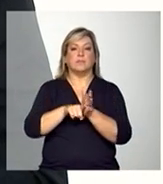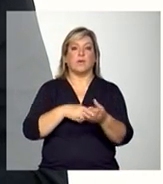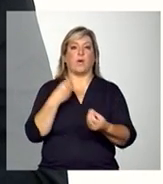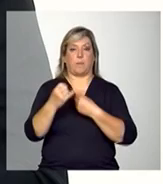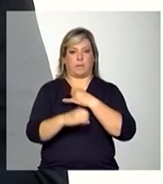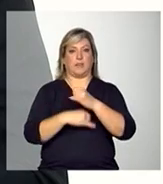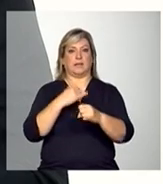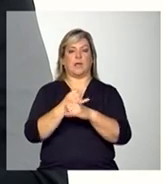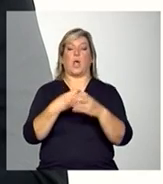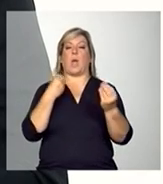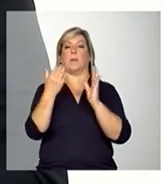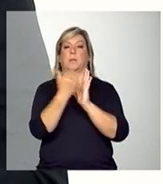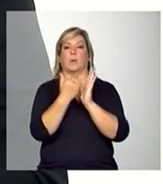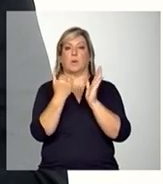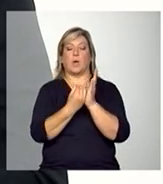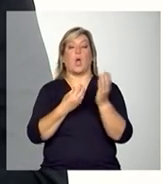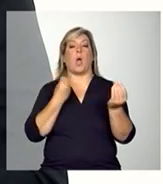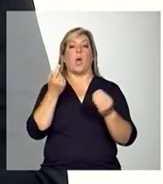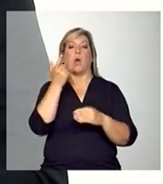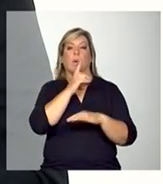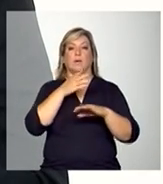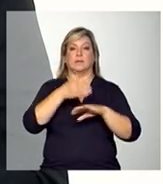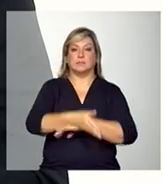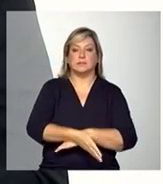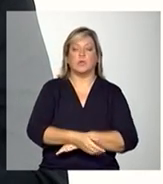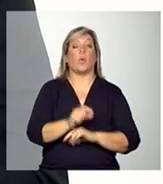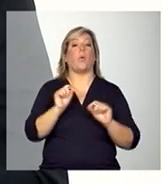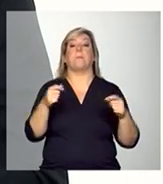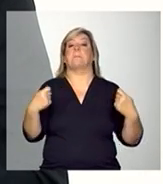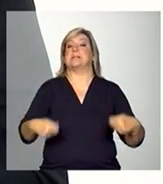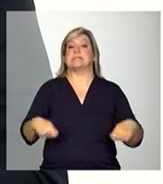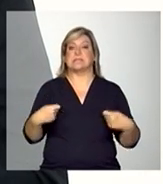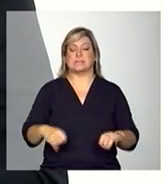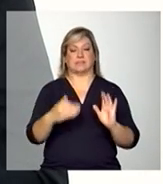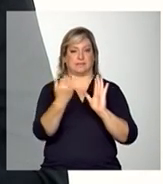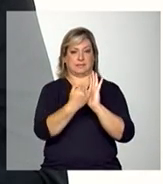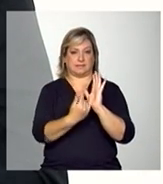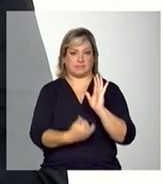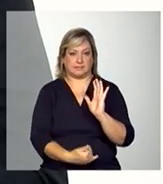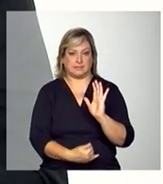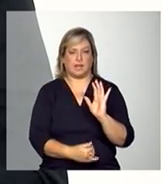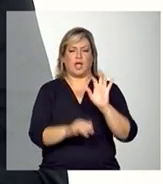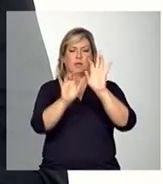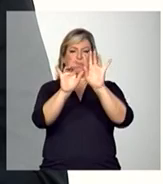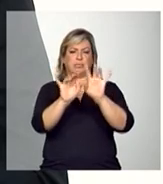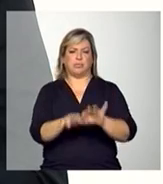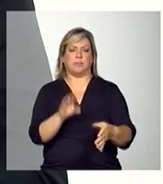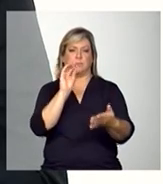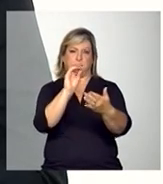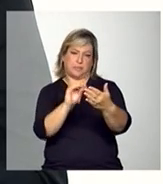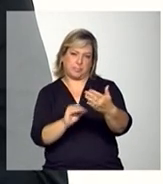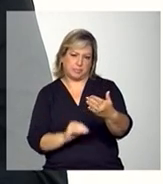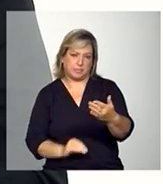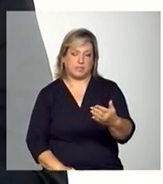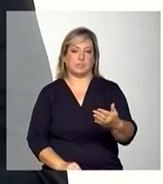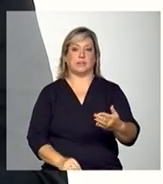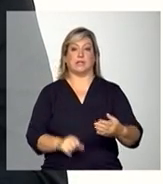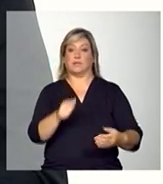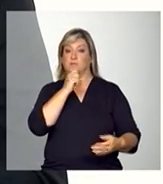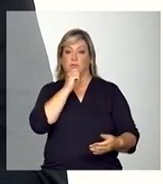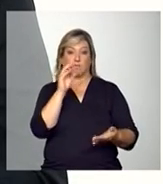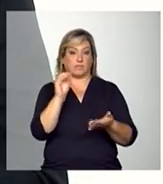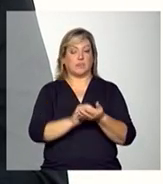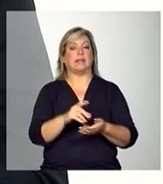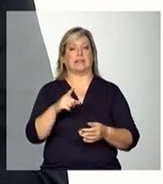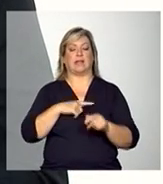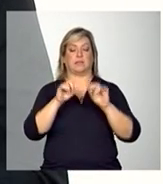forma de de adesão os pré-requisitos o formulário de adesão se o município não fez adesão lá tem o link do formulário